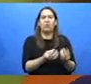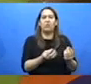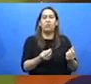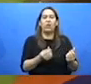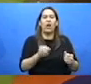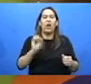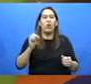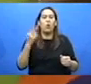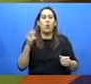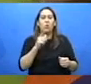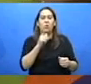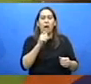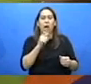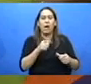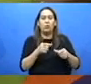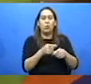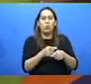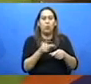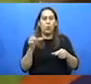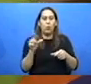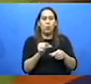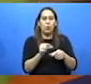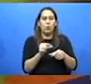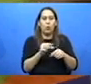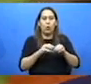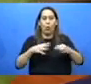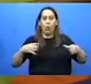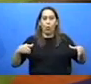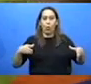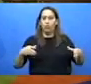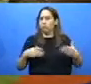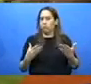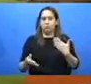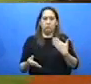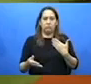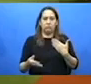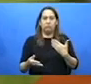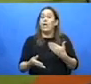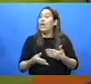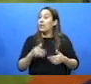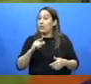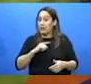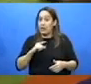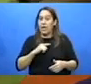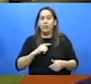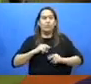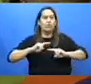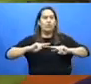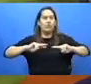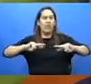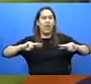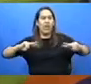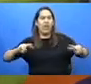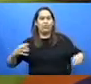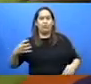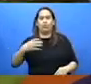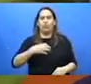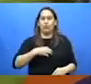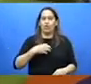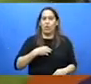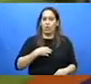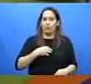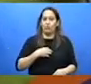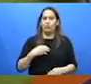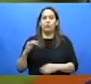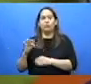água? O que vocês acham? Nós sabemos que há vários tipos de plantas. Por exemplo, quando